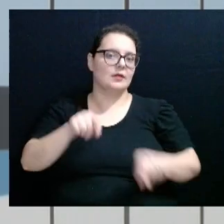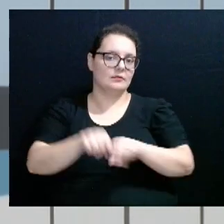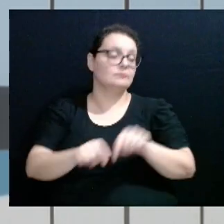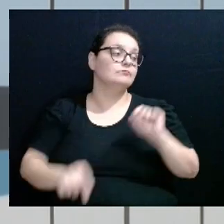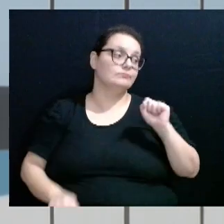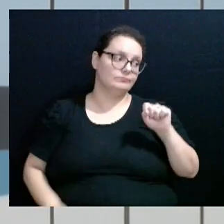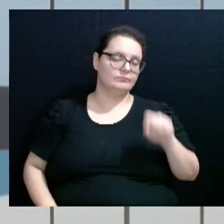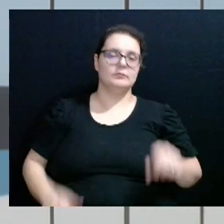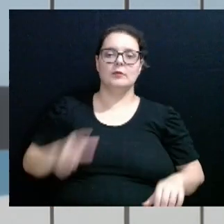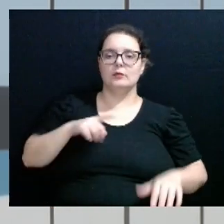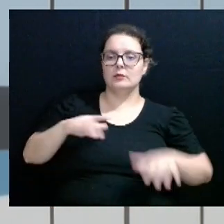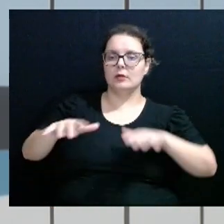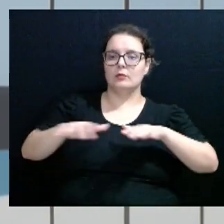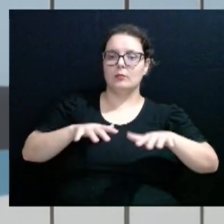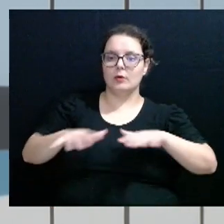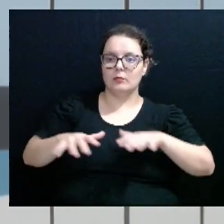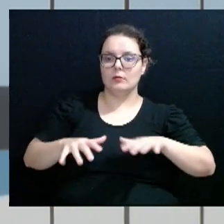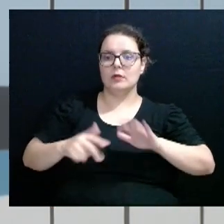nesse sentido